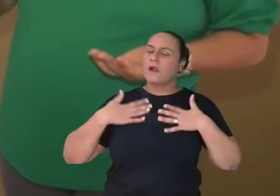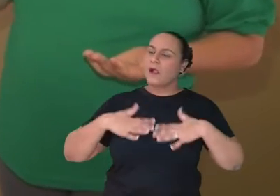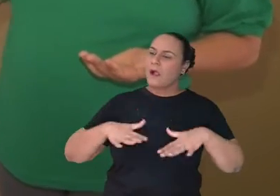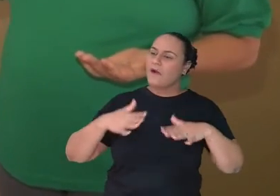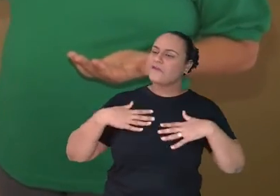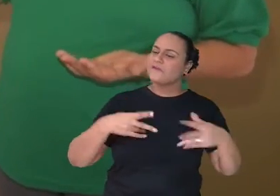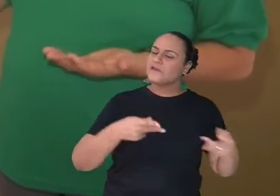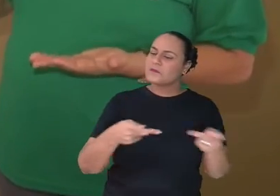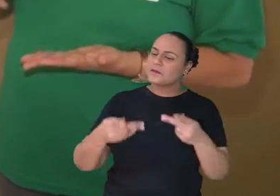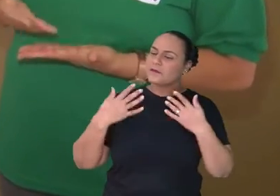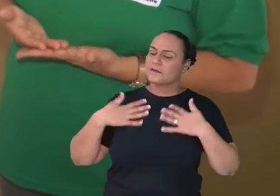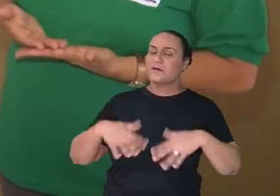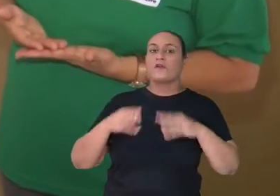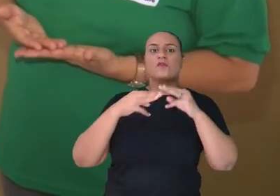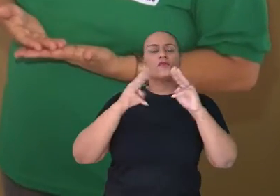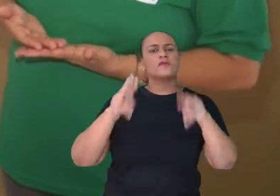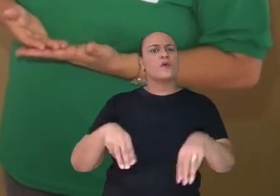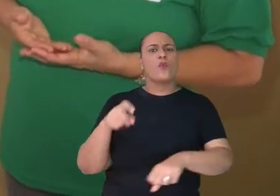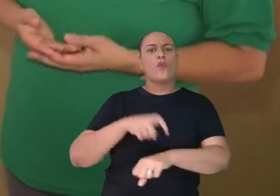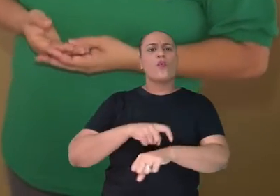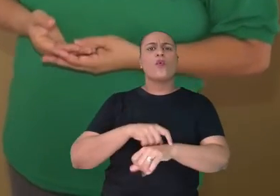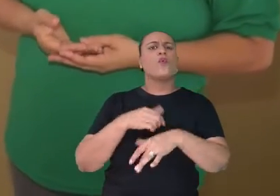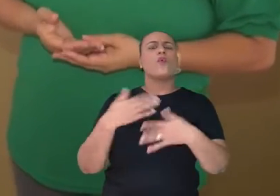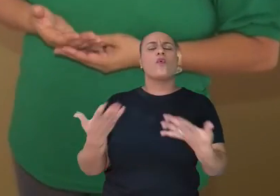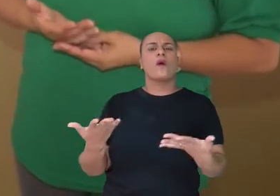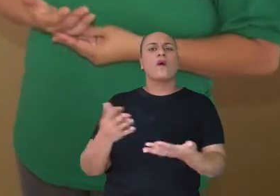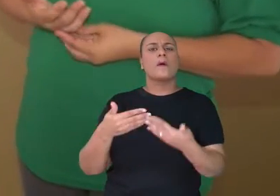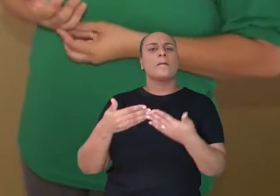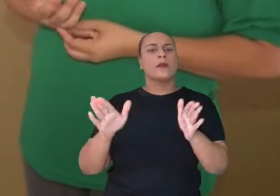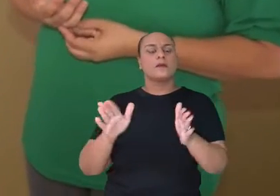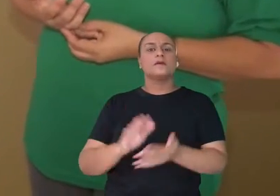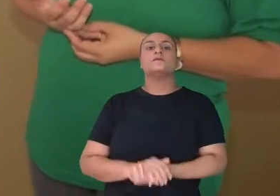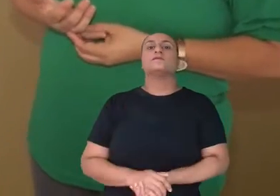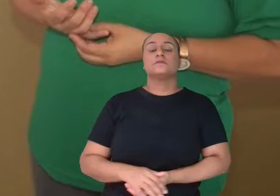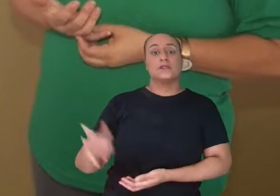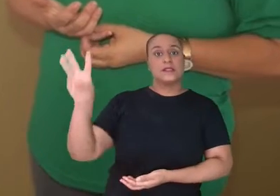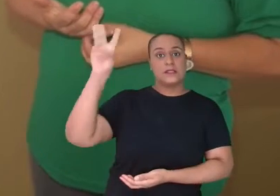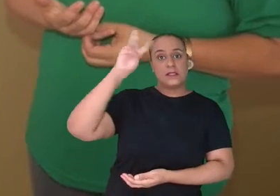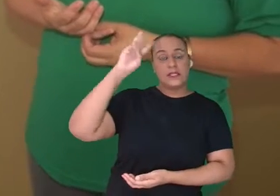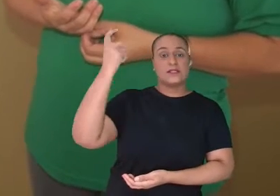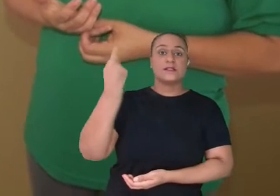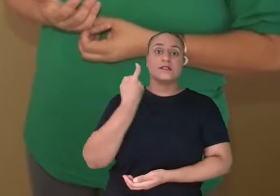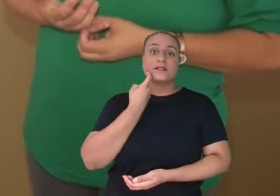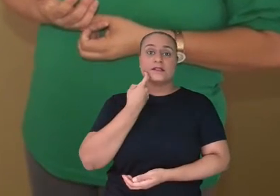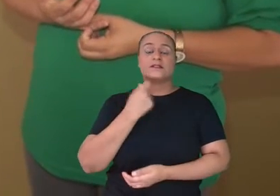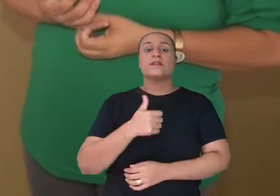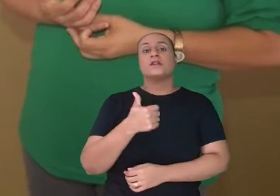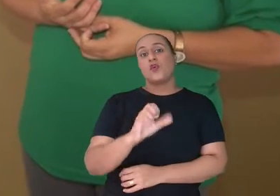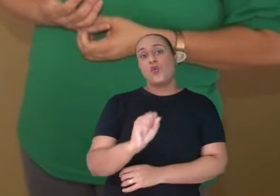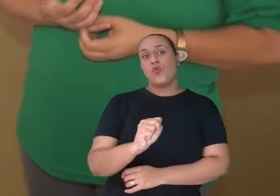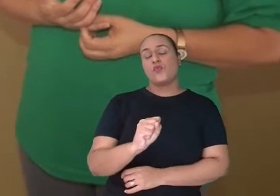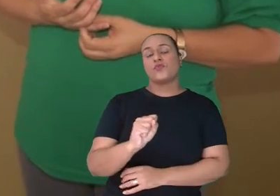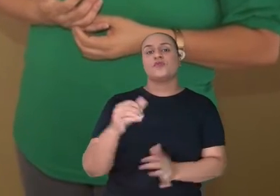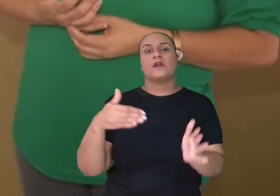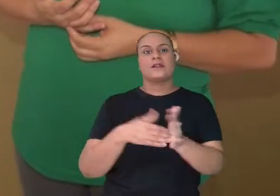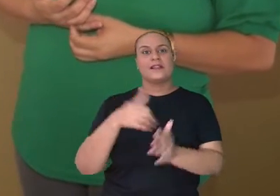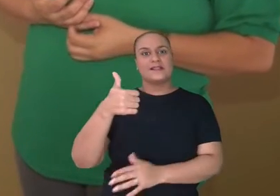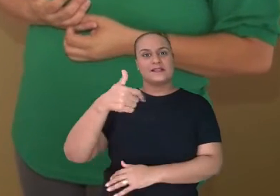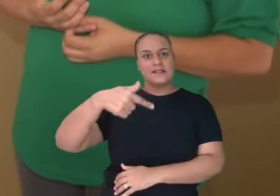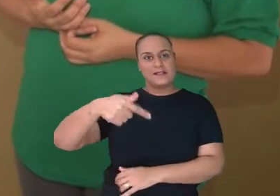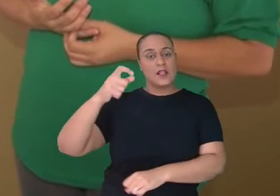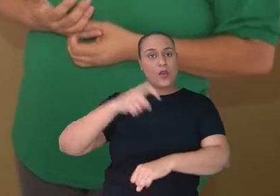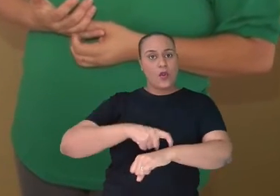né? Porque o museu funciona em que horário? Nós funcionamos de terça a sexta, das 8h30 às 17 horas.